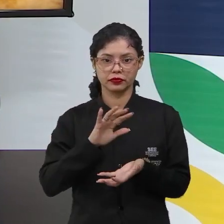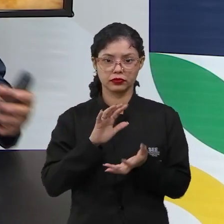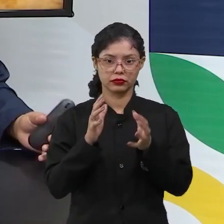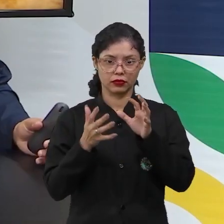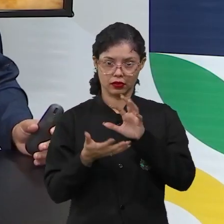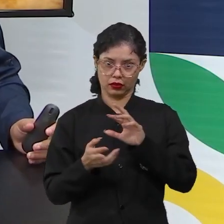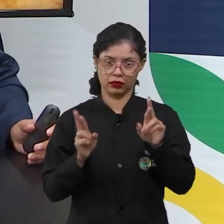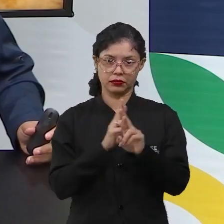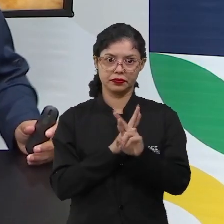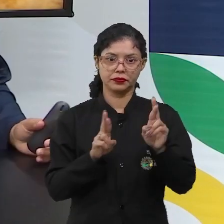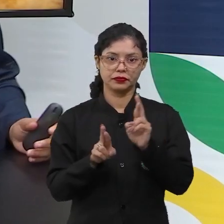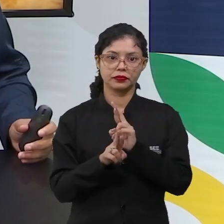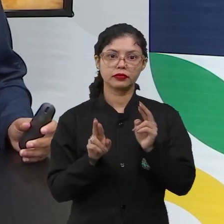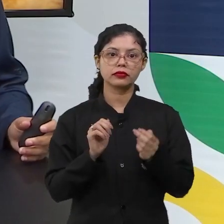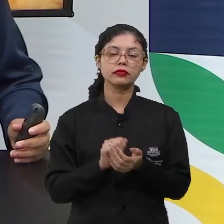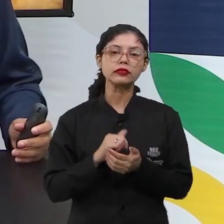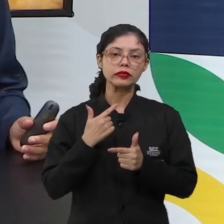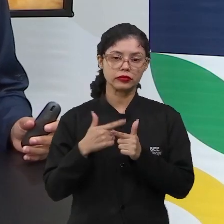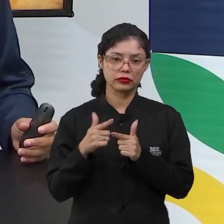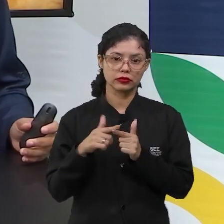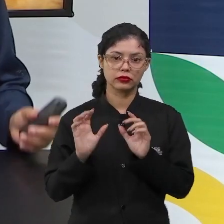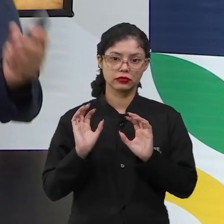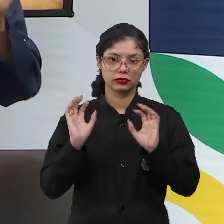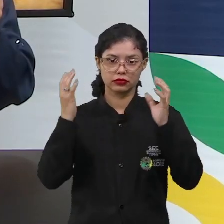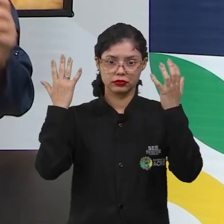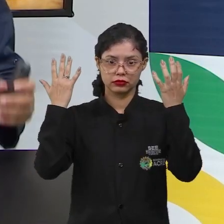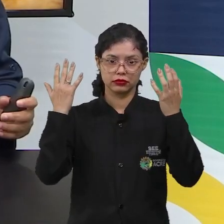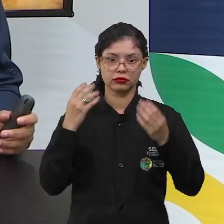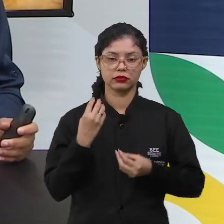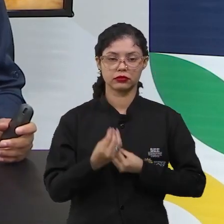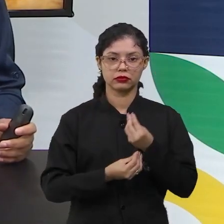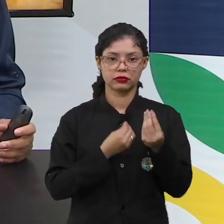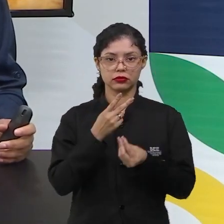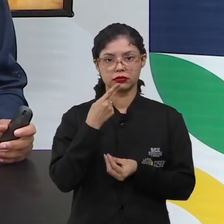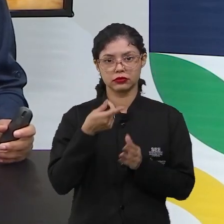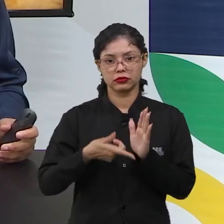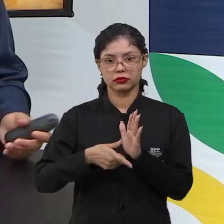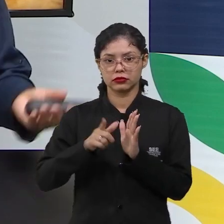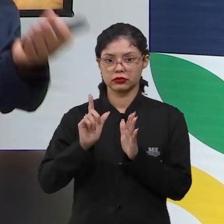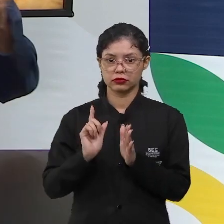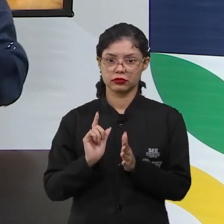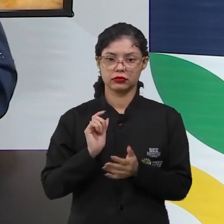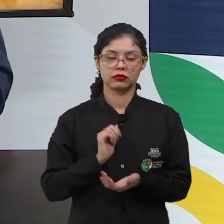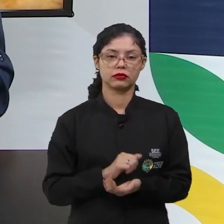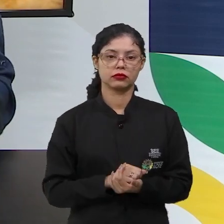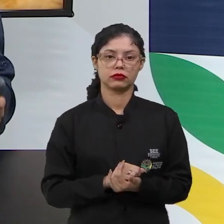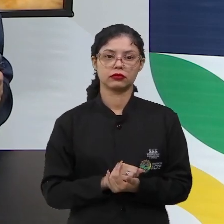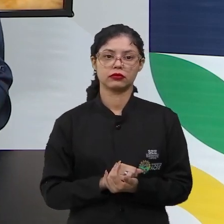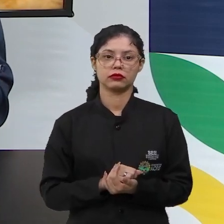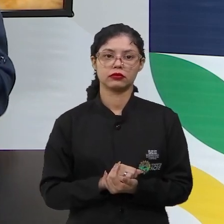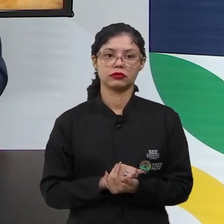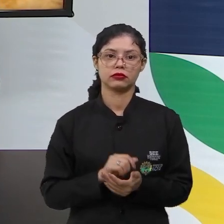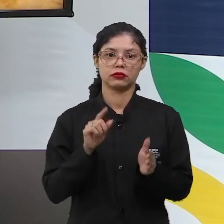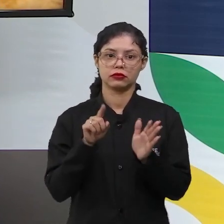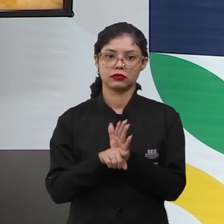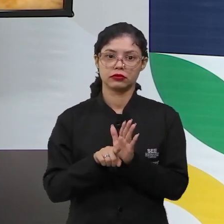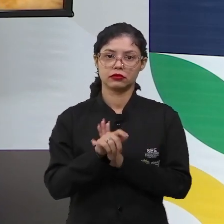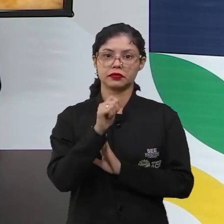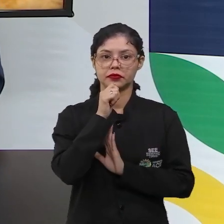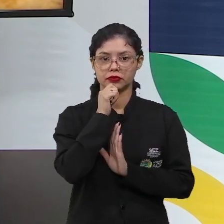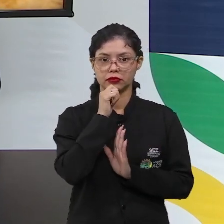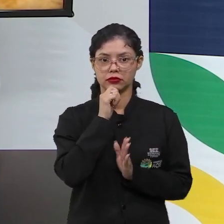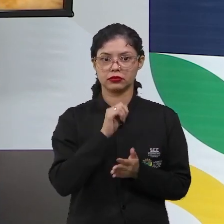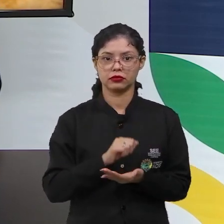global relacionada aí aos problemas climáticos. E como eu falei anteriormente, essa questão é justamente